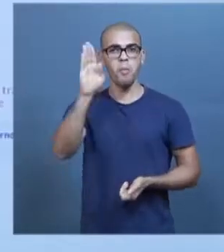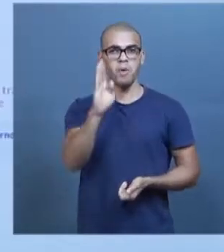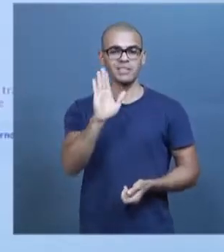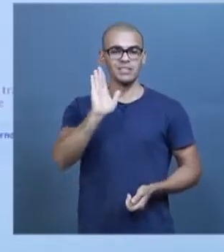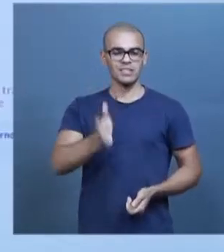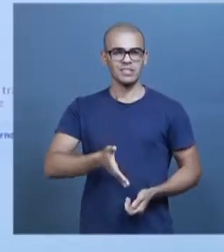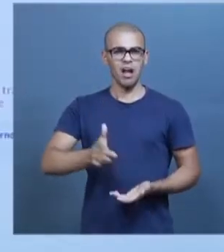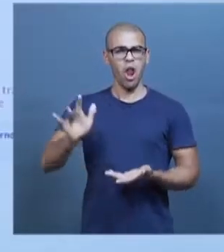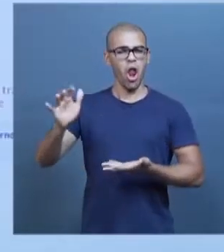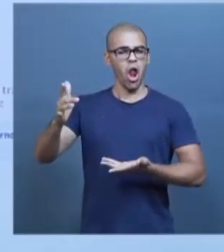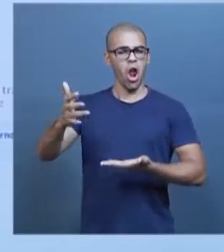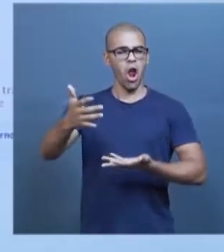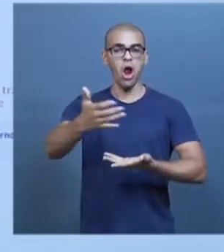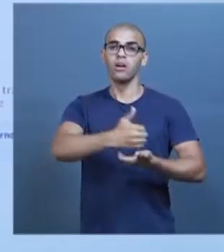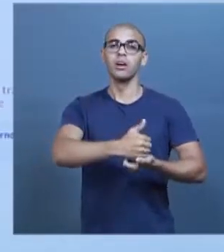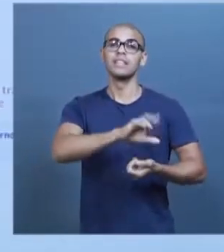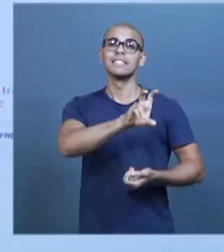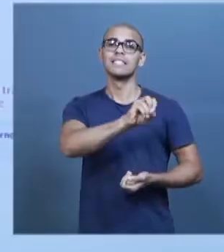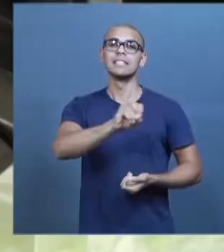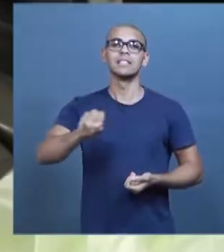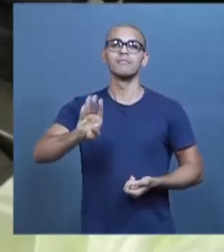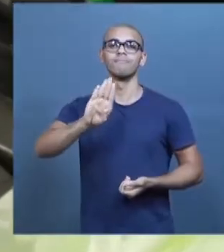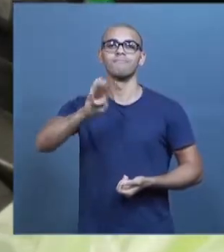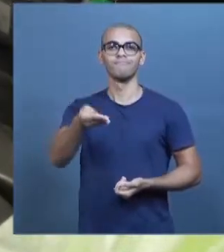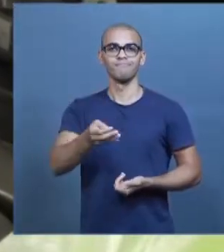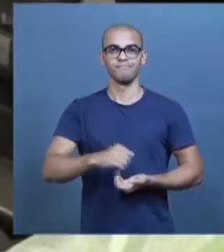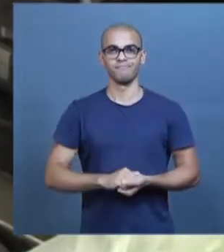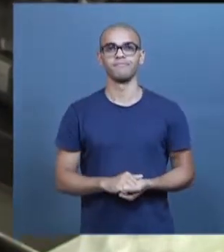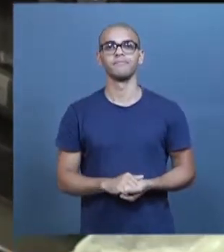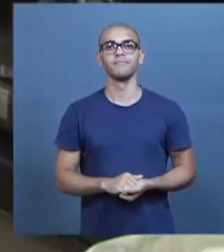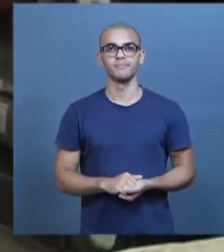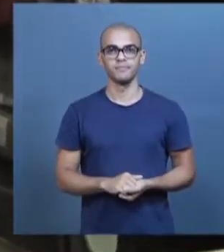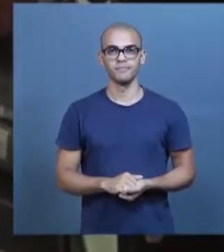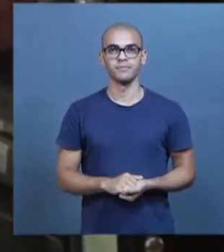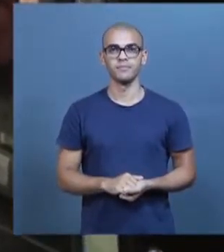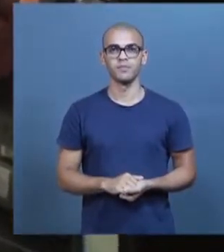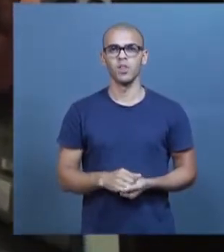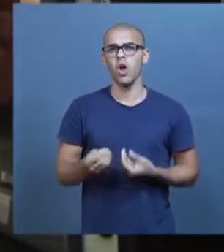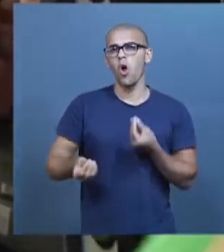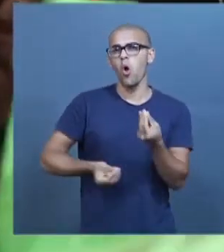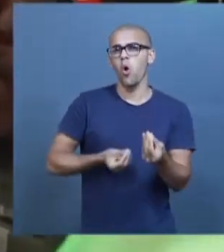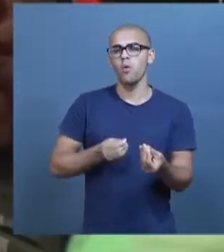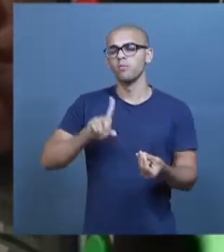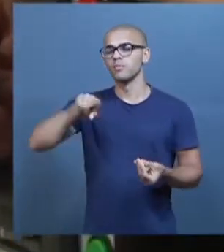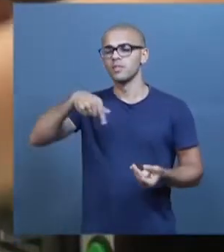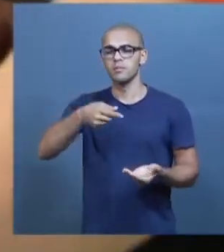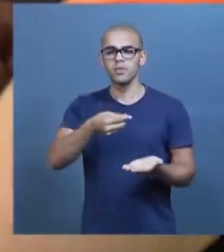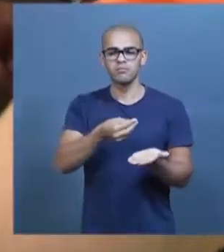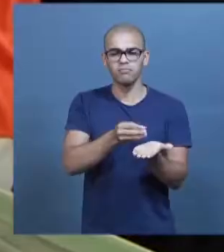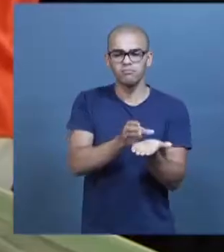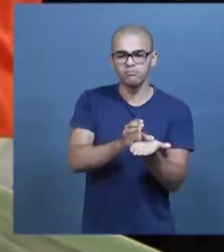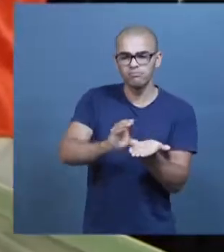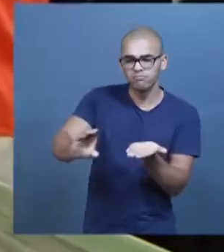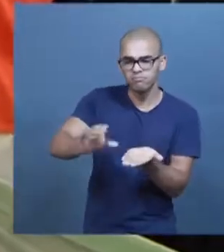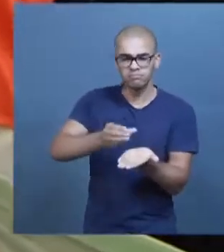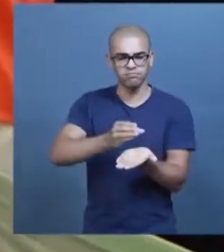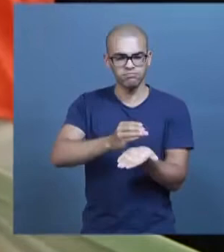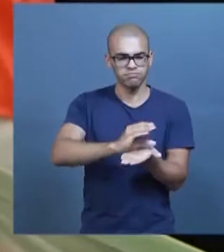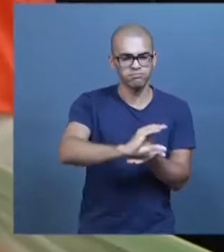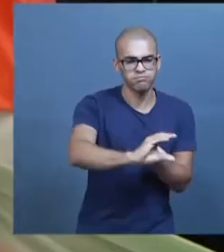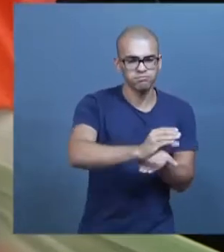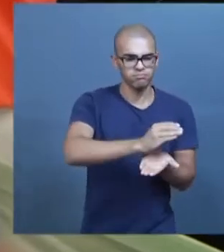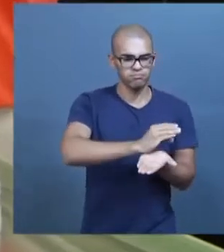de reais só nestes tributos. A forma que esses impostos são distribuídos e cobrados faz parte do